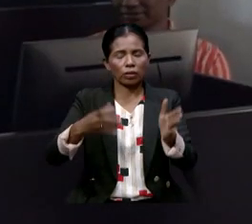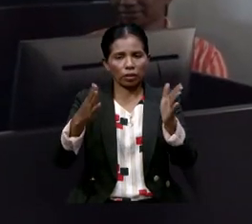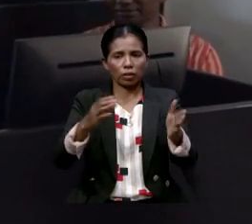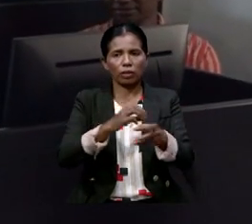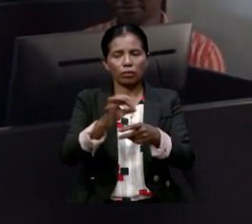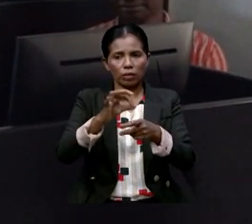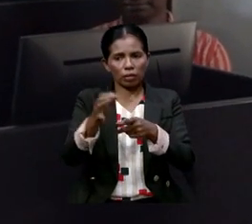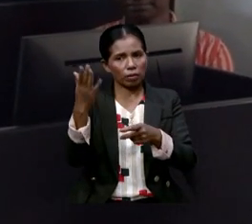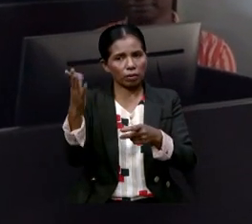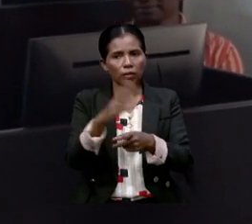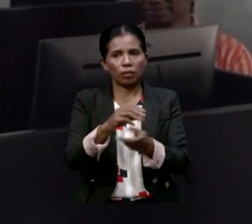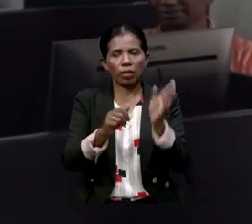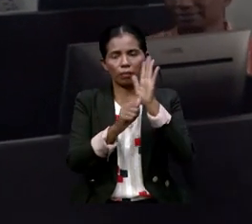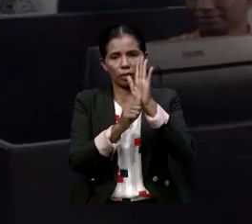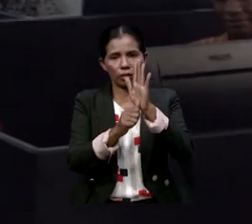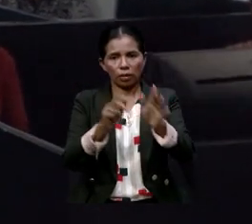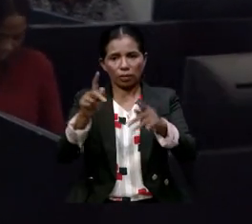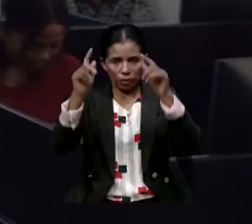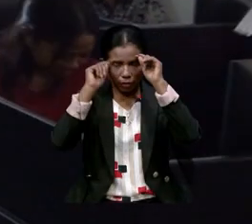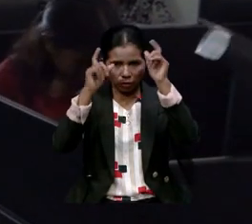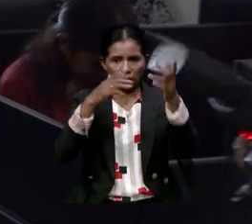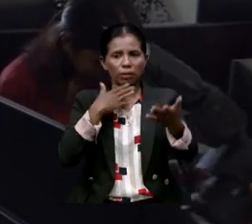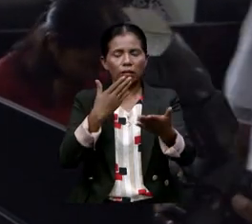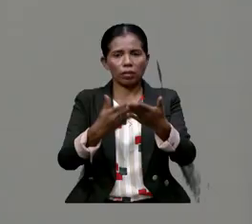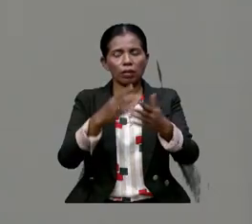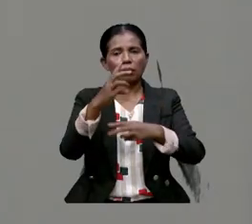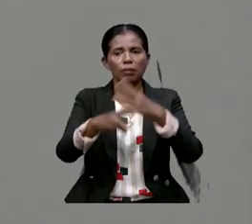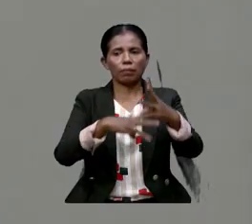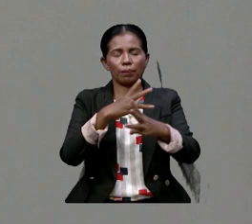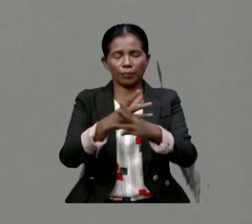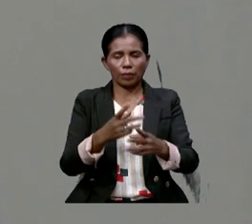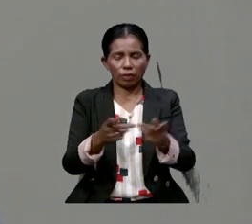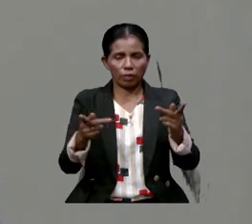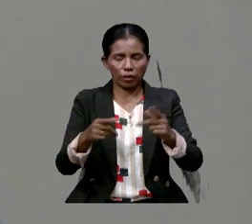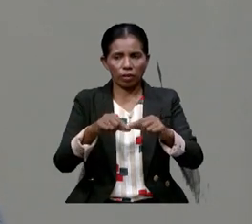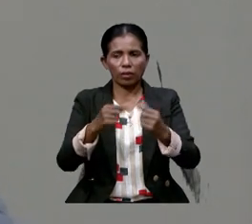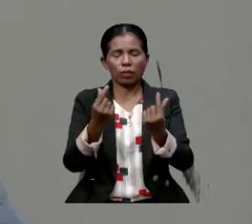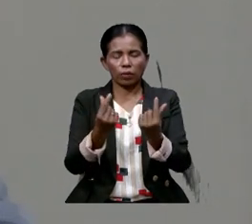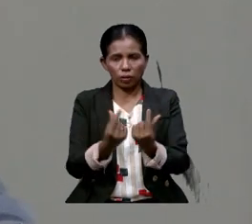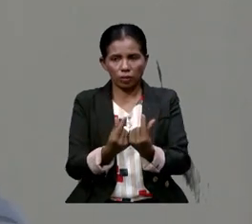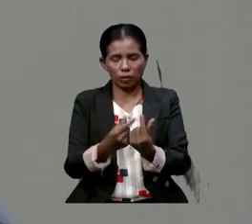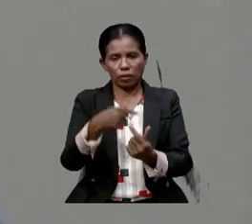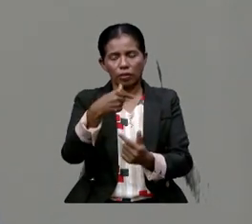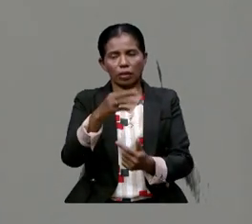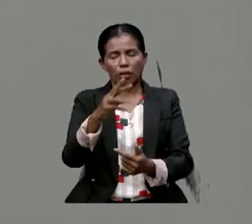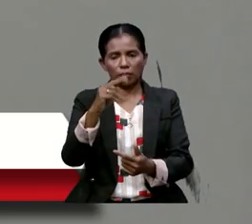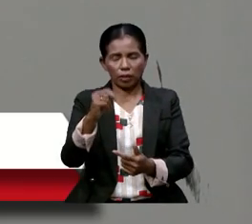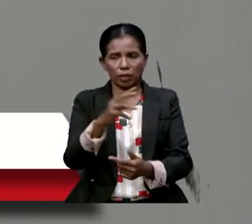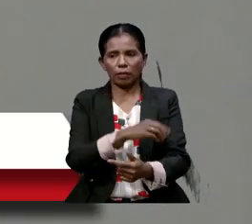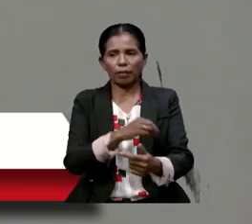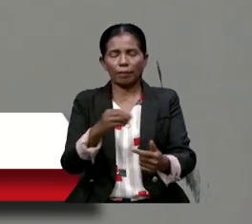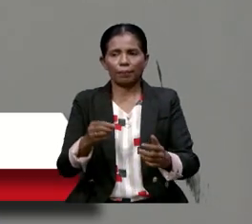formação refere, onde apresenta Timoroan Niadiak Bamundo. O centro de formação do grupo GMN, Grupo Media Nacional,